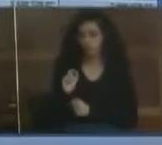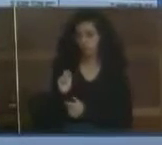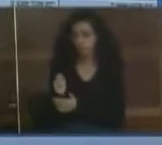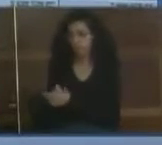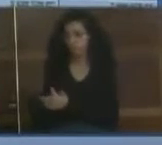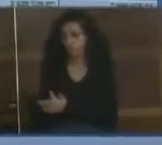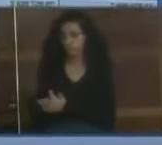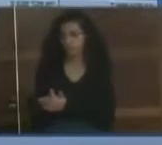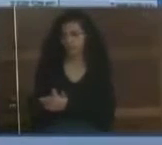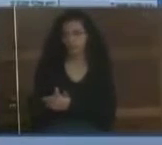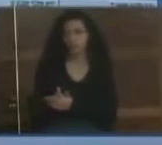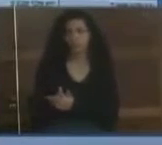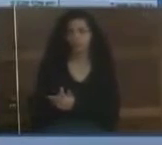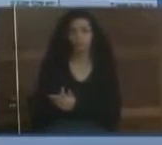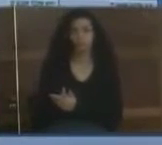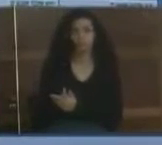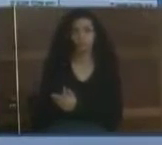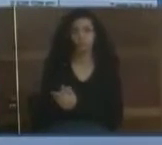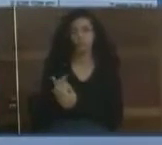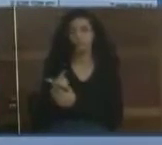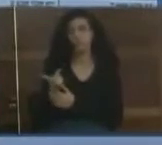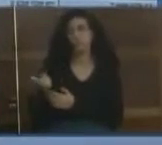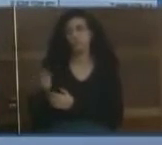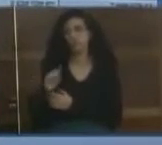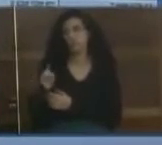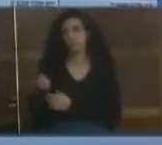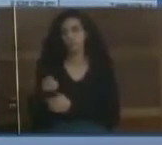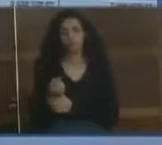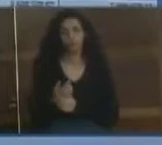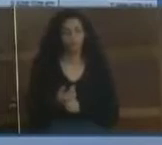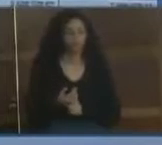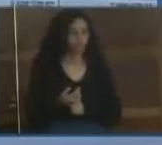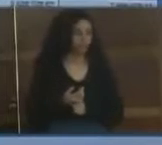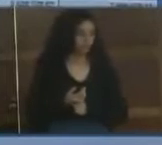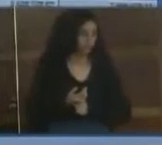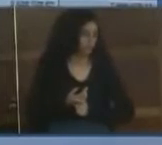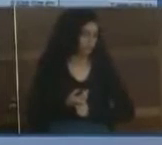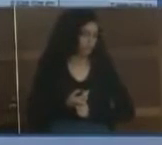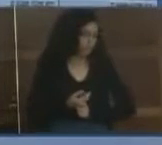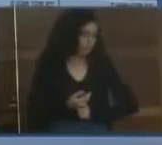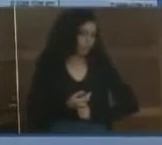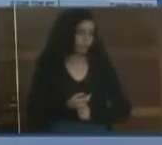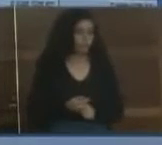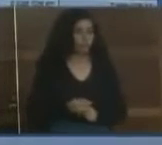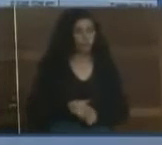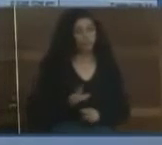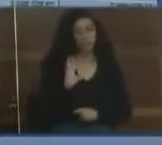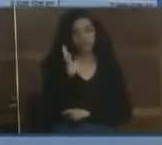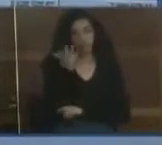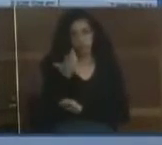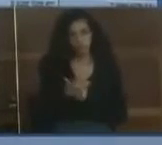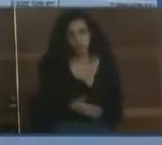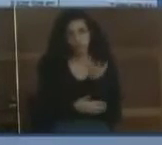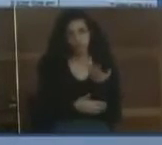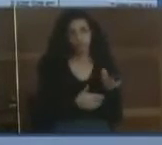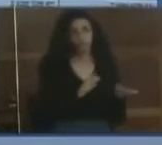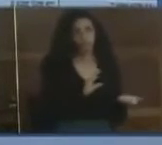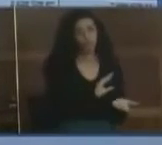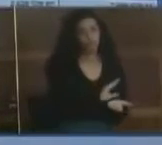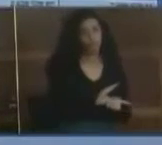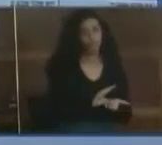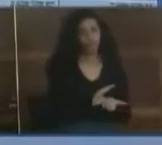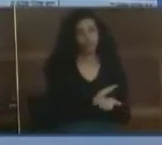despesas liquidadas até o terceiro quadrimestre 22 mil reais fundo municipal de meio ambiente esse